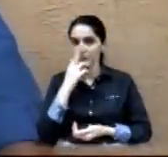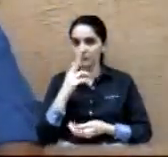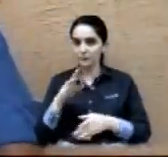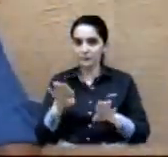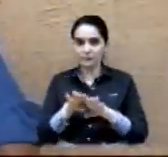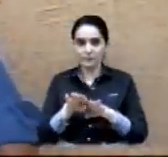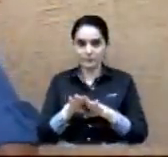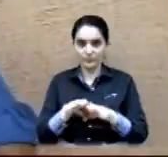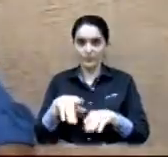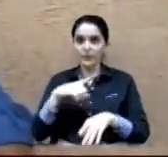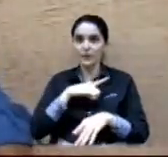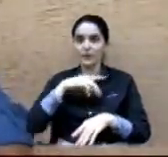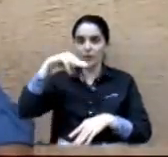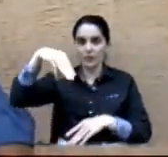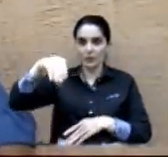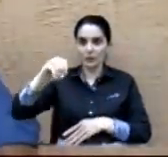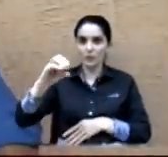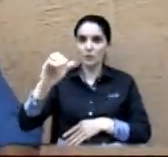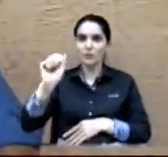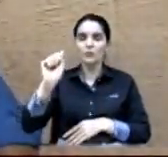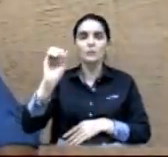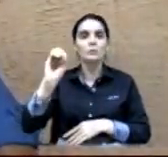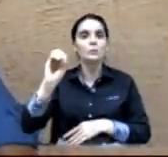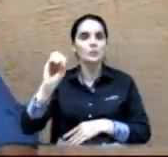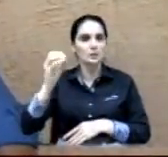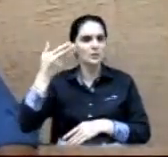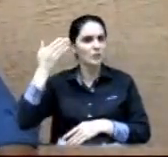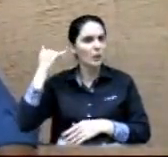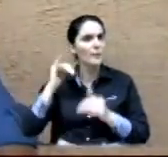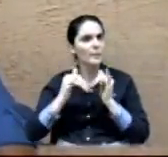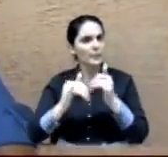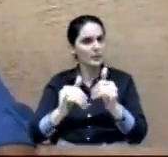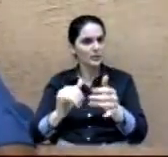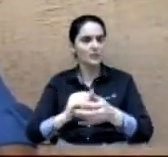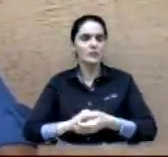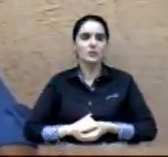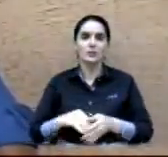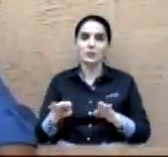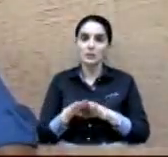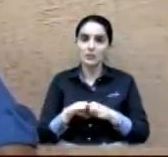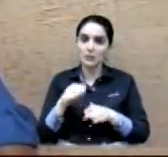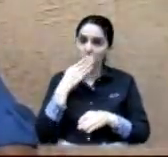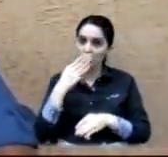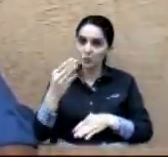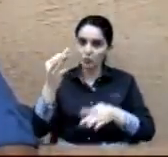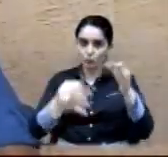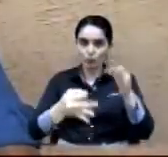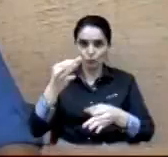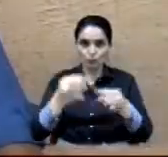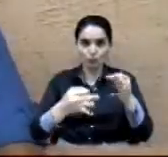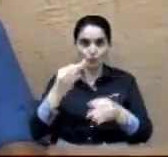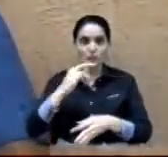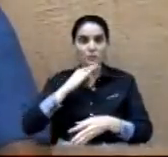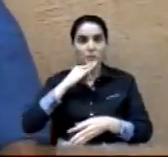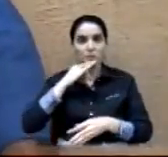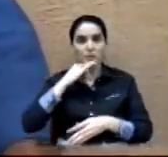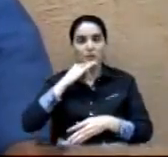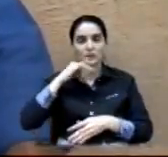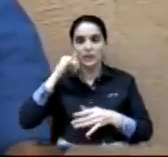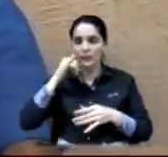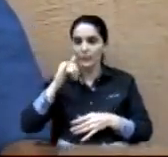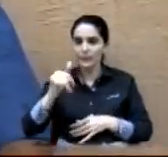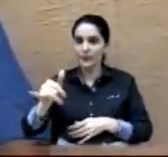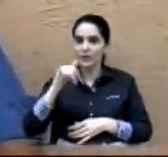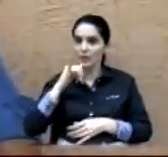tem uma moção sobre a energia. Parece que um tempo atrás foi pedido também por um juiz em Piracicaba o pedido da energia